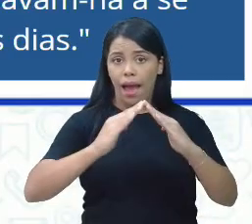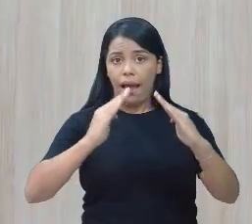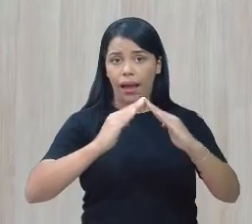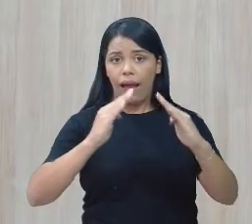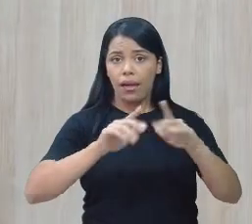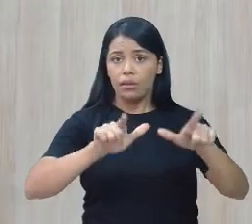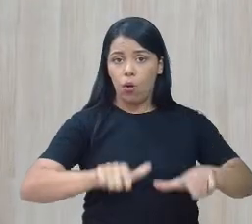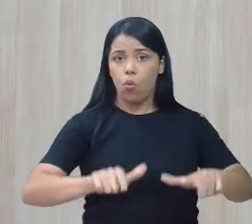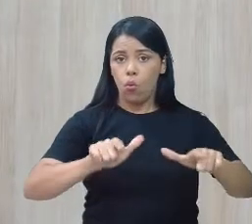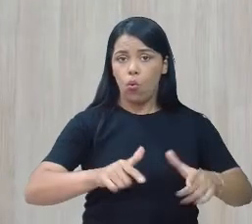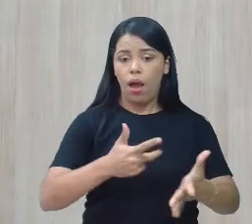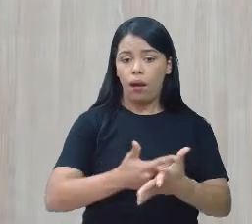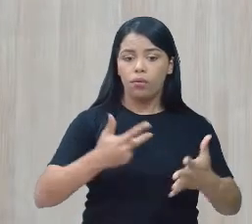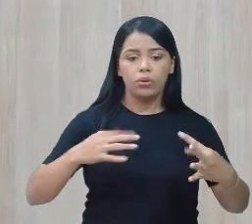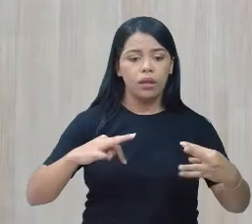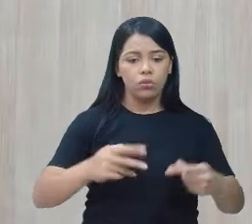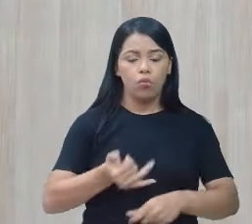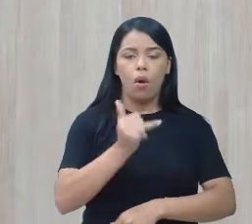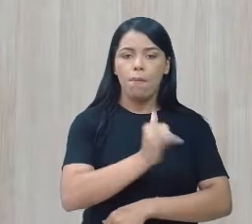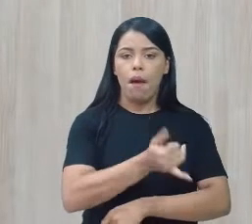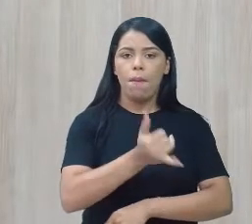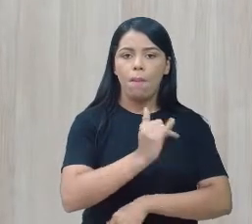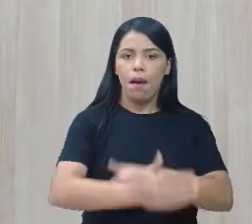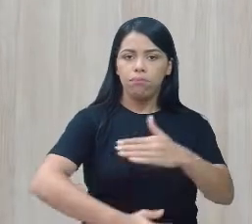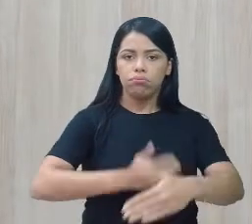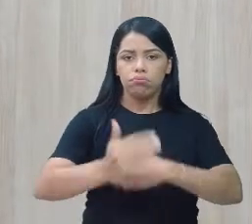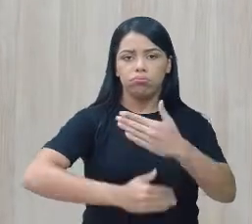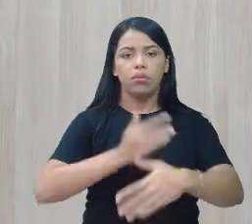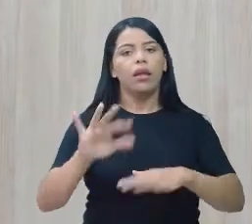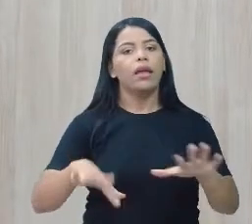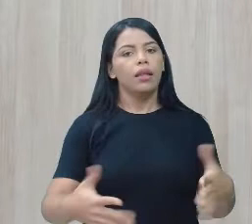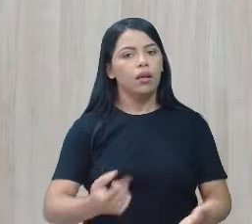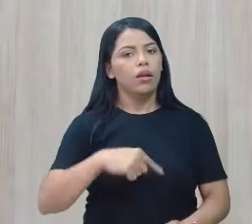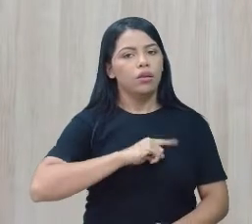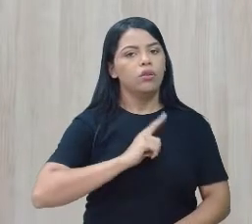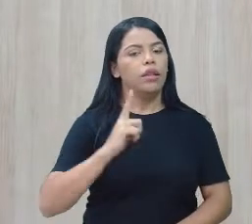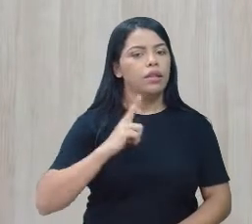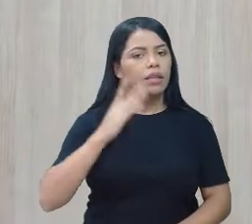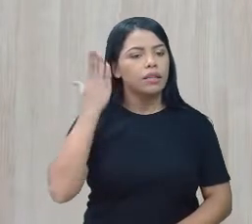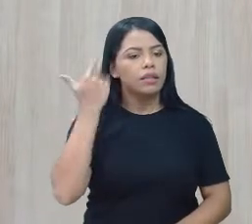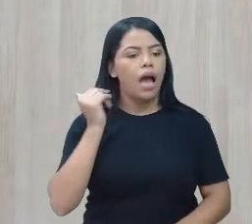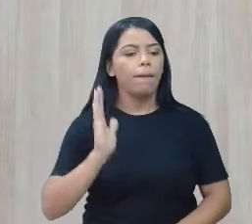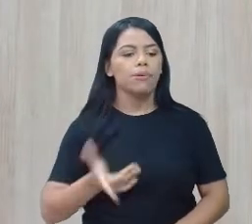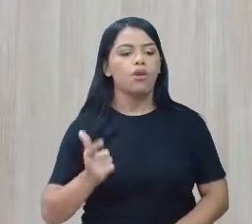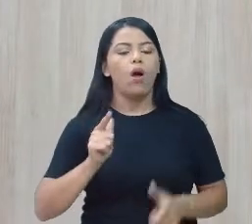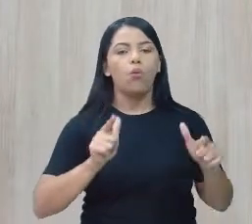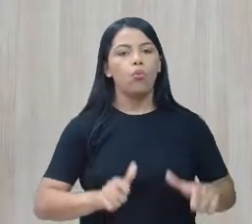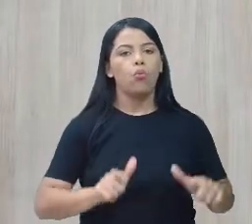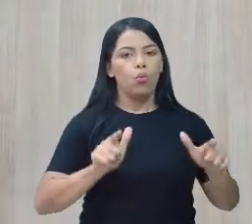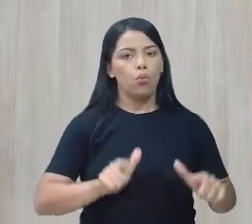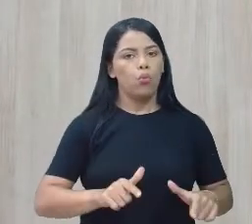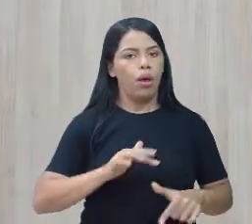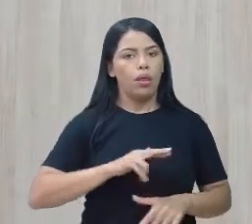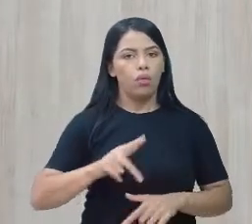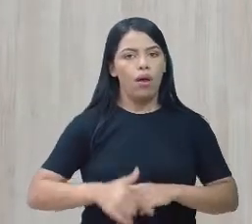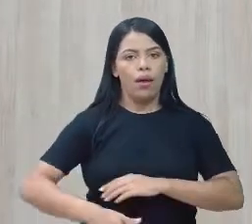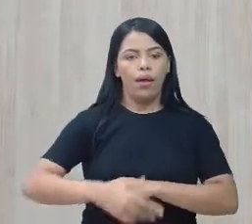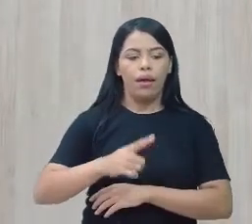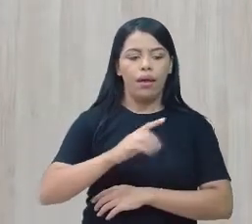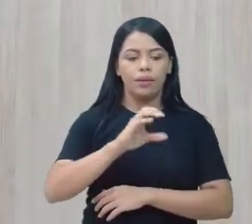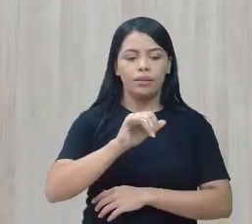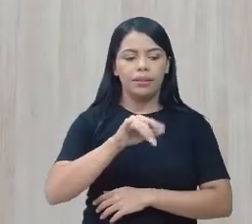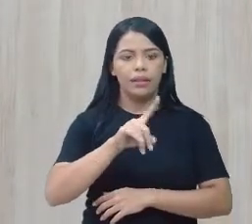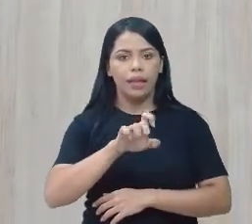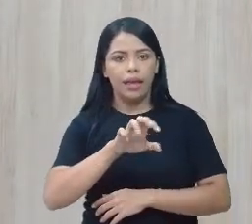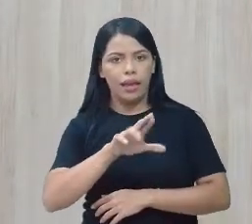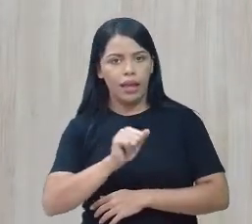É o espaço em que a narrativa se desenvolve. Então, a gente está situado, sim, né? A gente sabe que Cinderela não está no meio da rua. Cinderela não